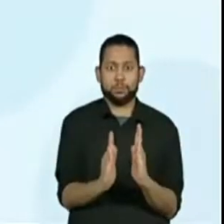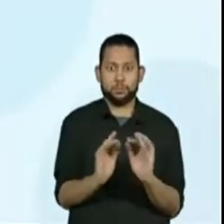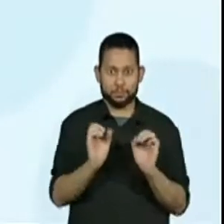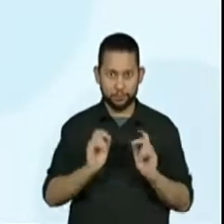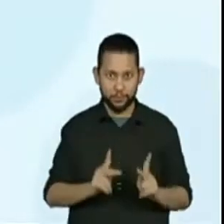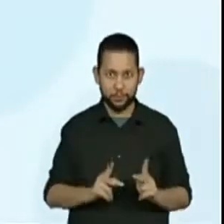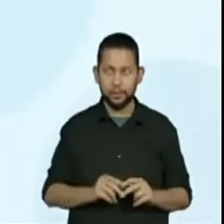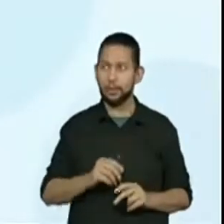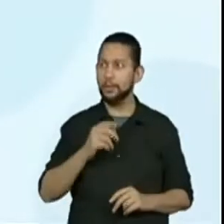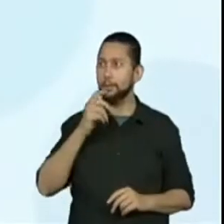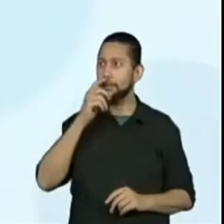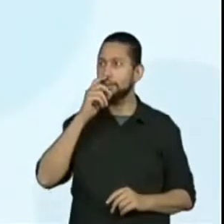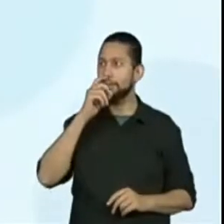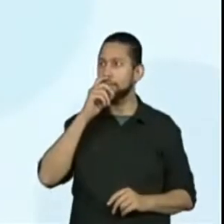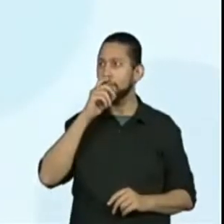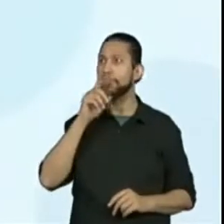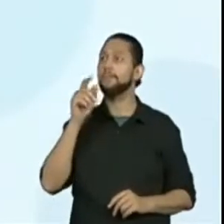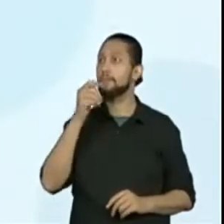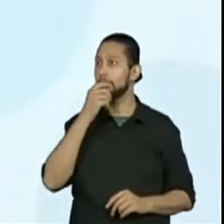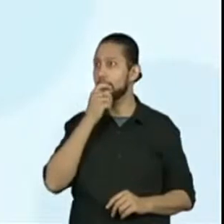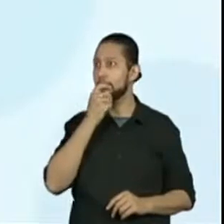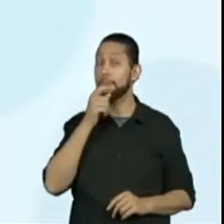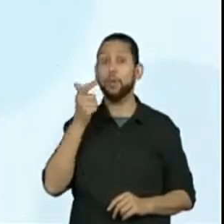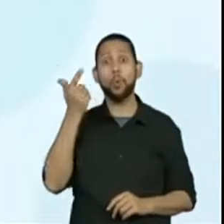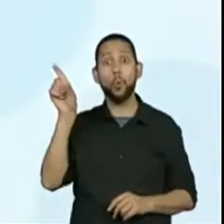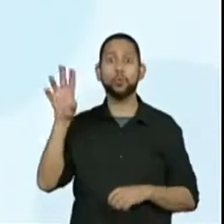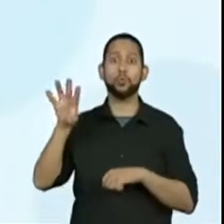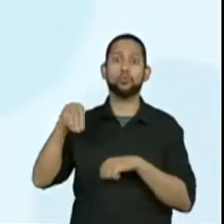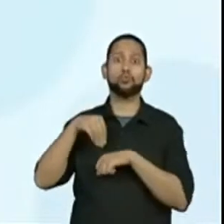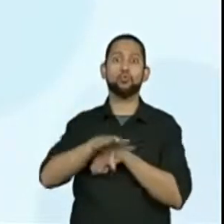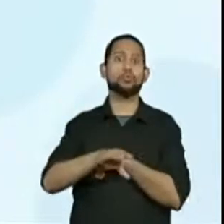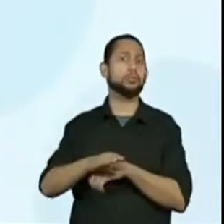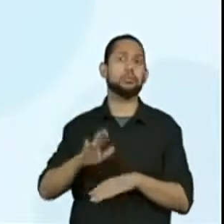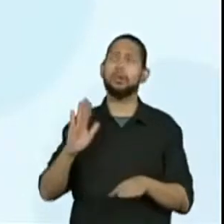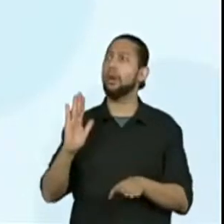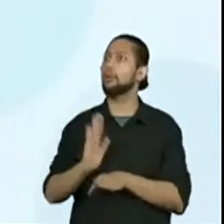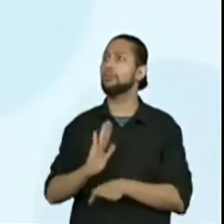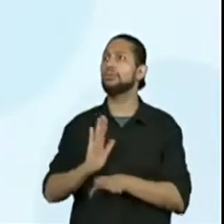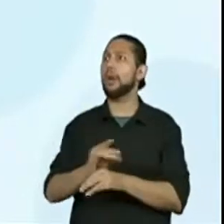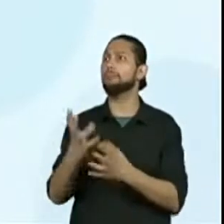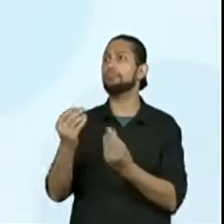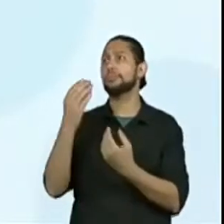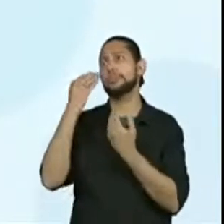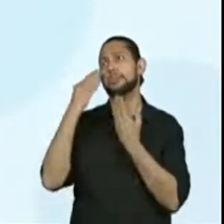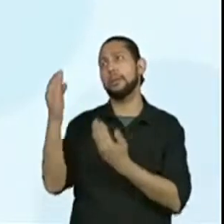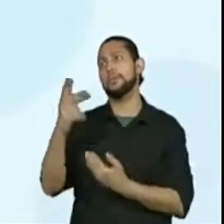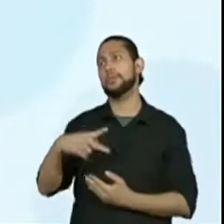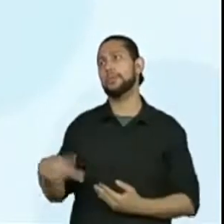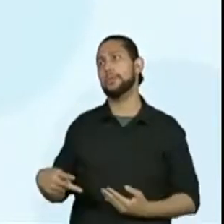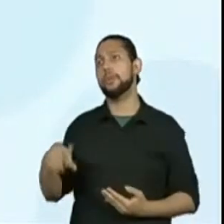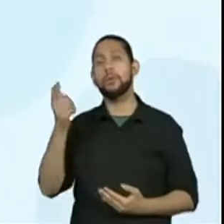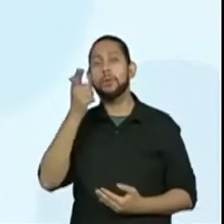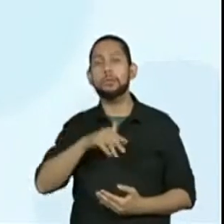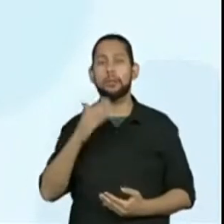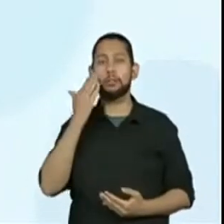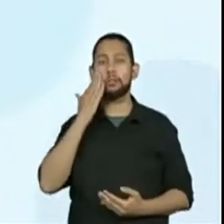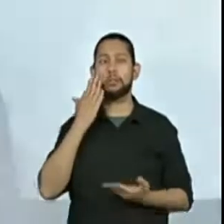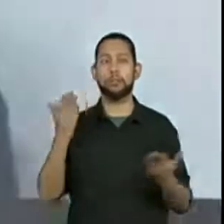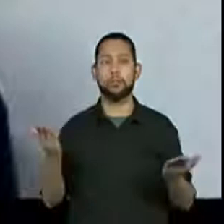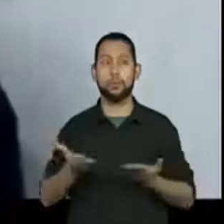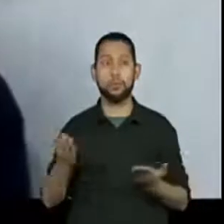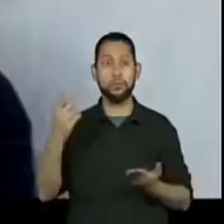Olha lá, a professora Maria de Fátima já trouxe aí uma dica que ajuda bastante a gente a entender as atividades de